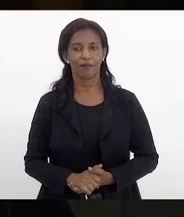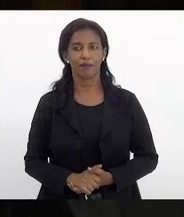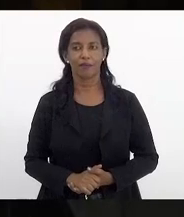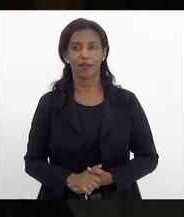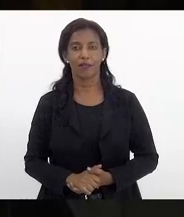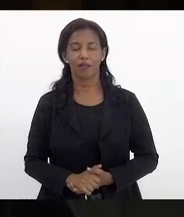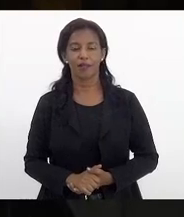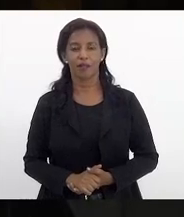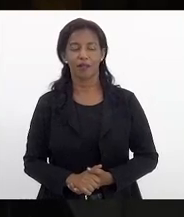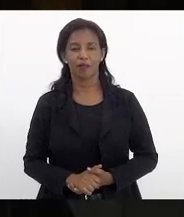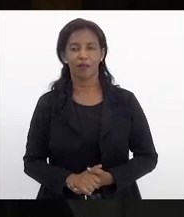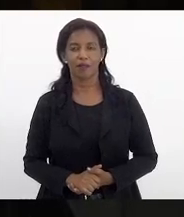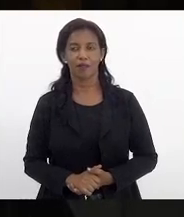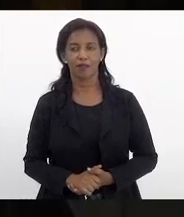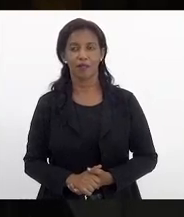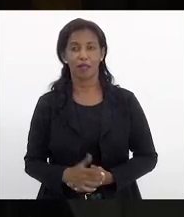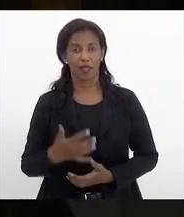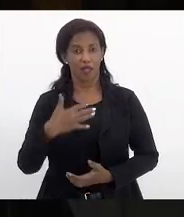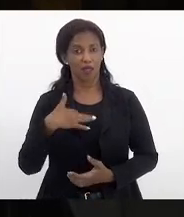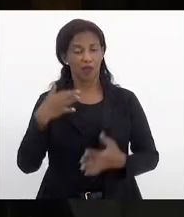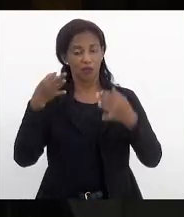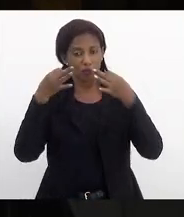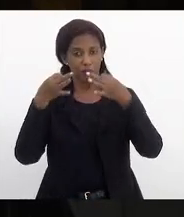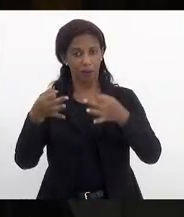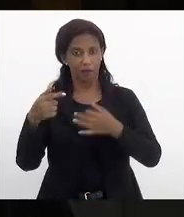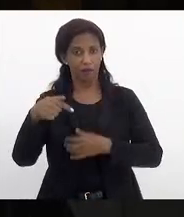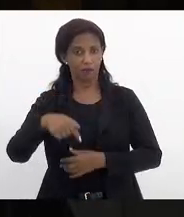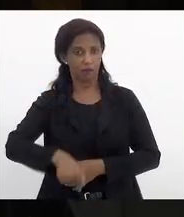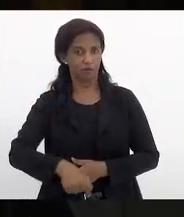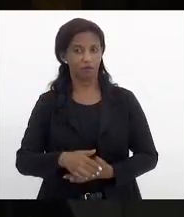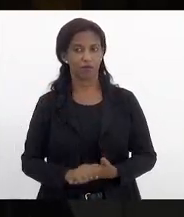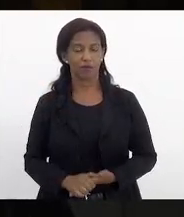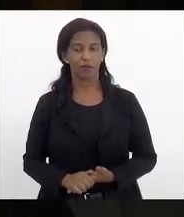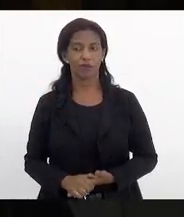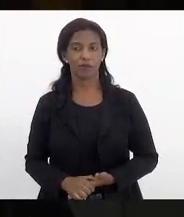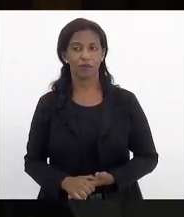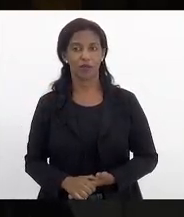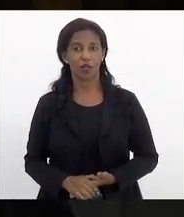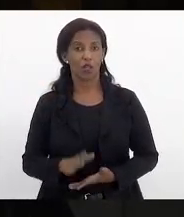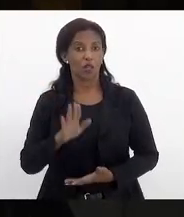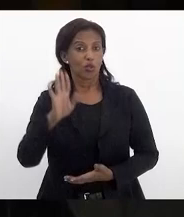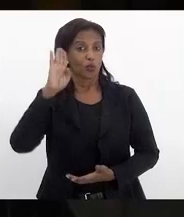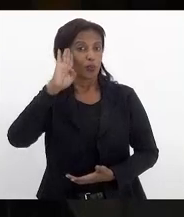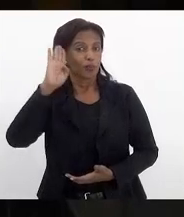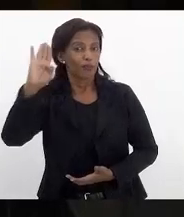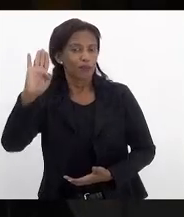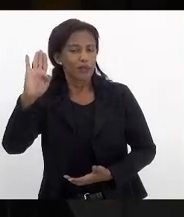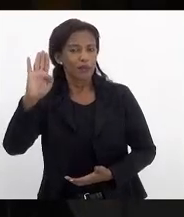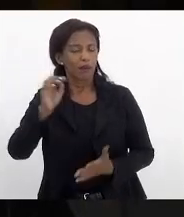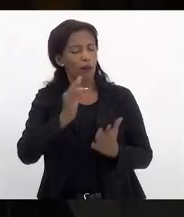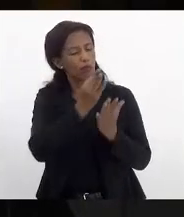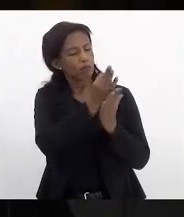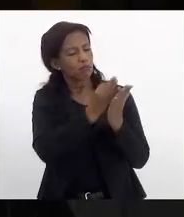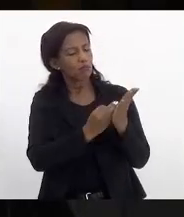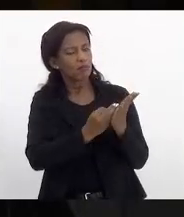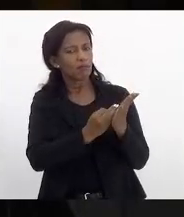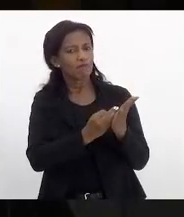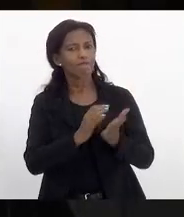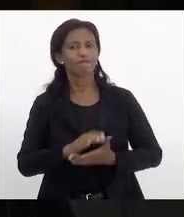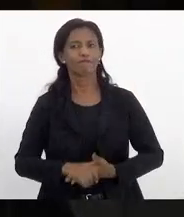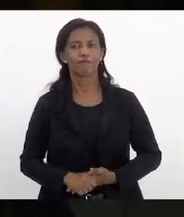aqui e chamar a atenção sobre só as questões essenciais para ficar no meu